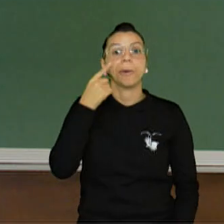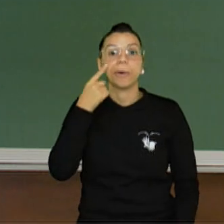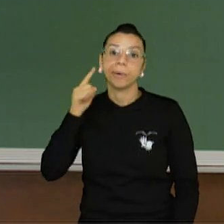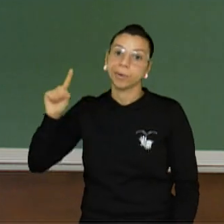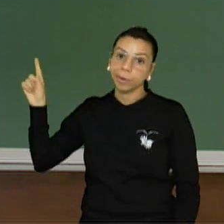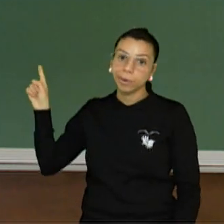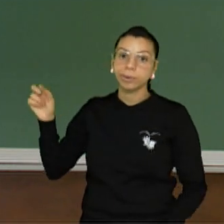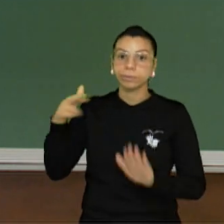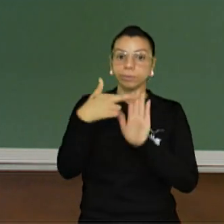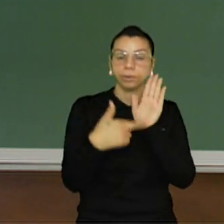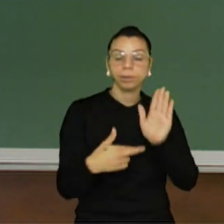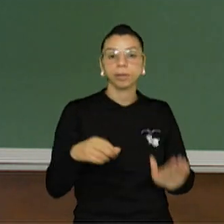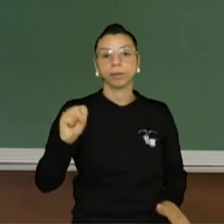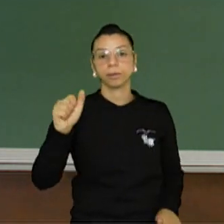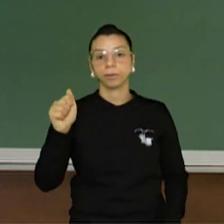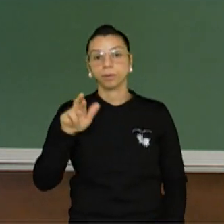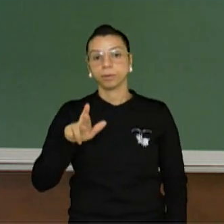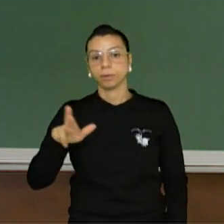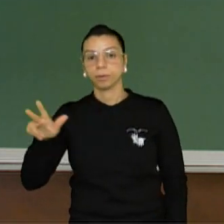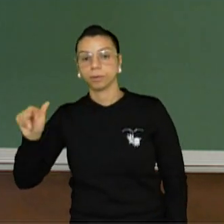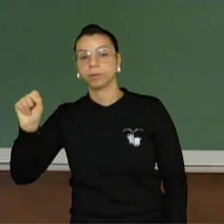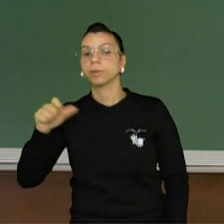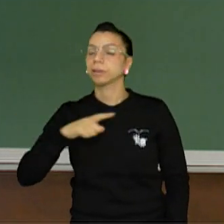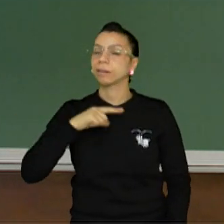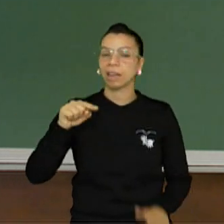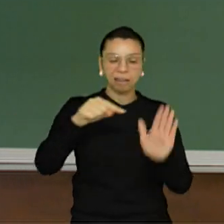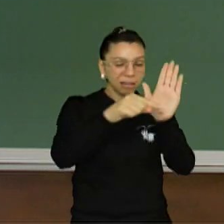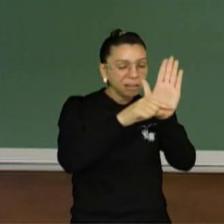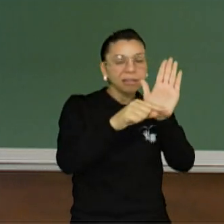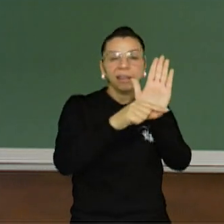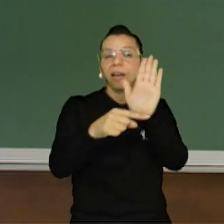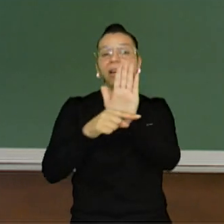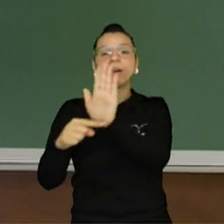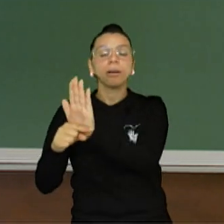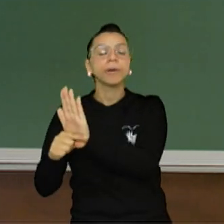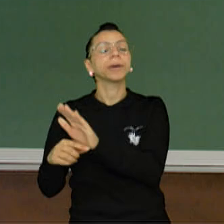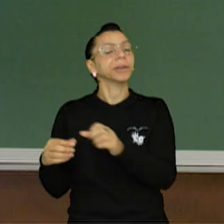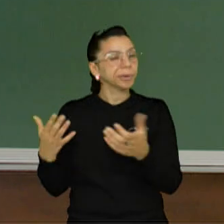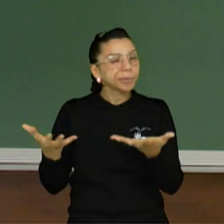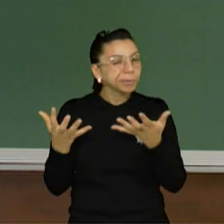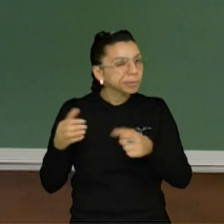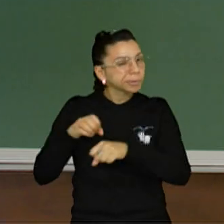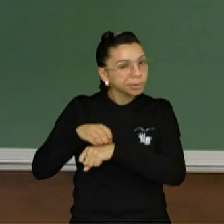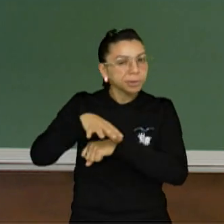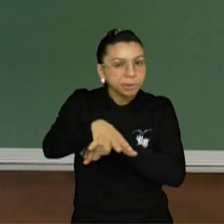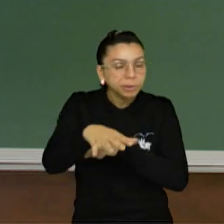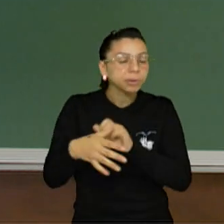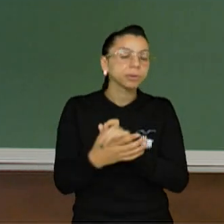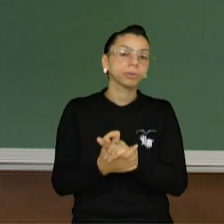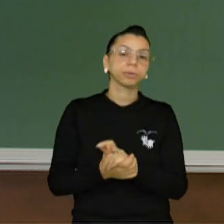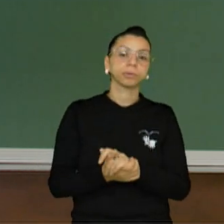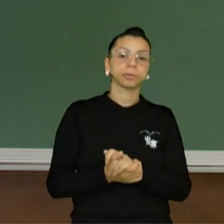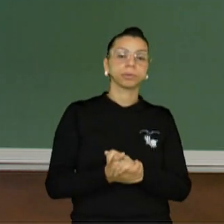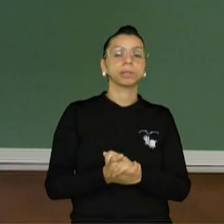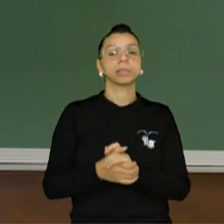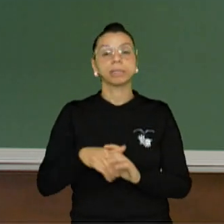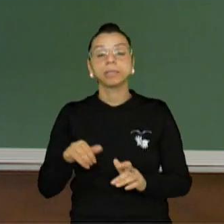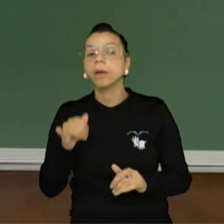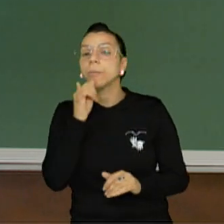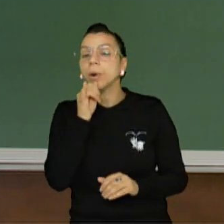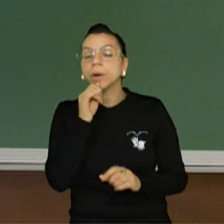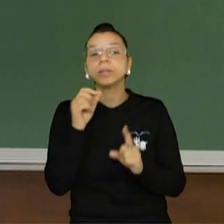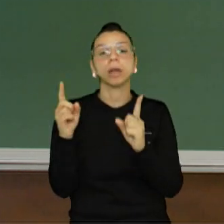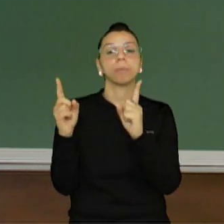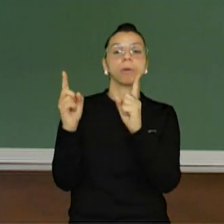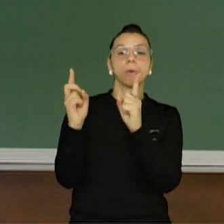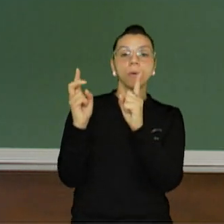de Sarros, a gente vai ter ali muito sinal negativo. E eu gosto de dar essa dica. Quantidade ímpar de sinais